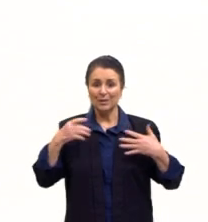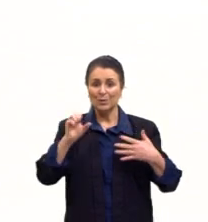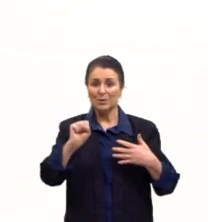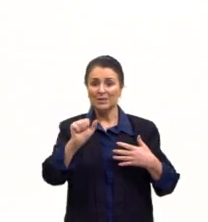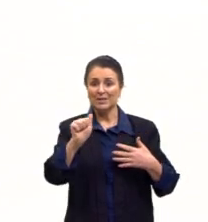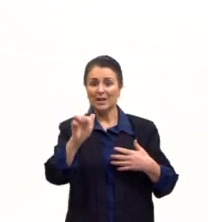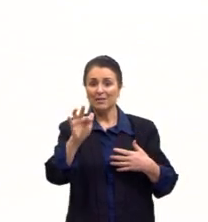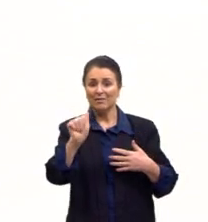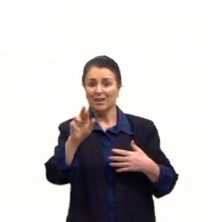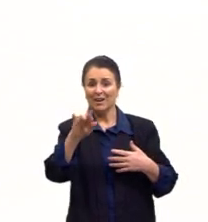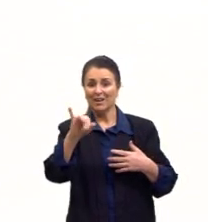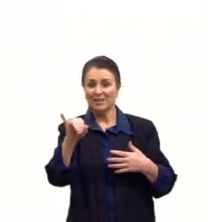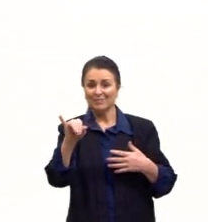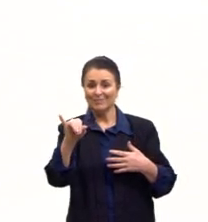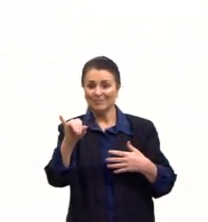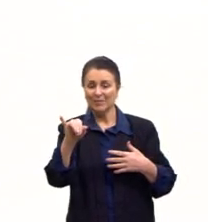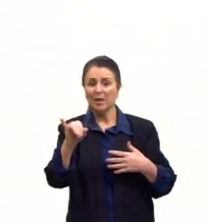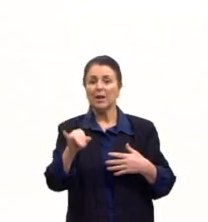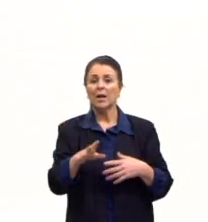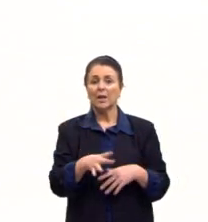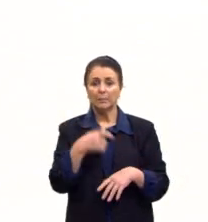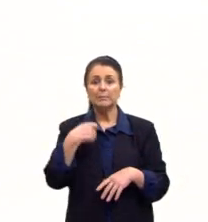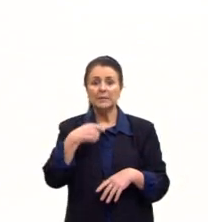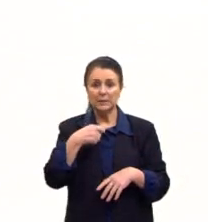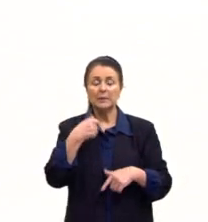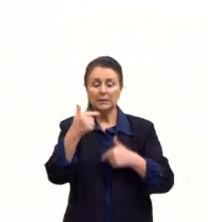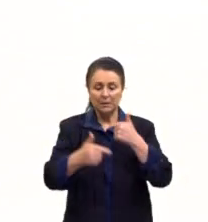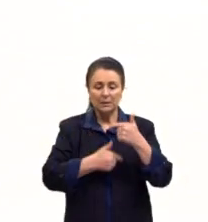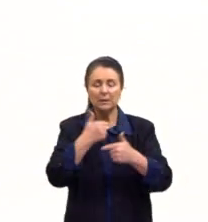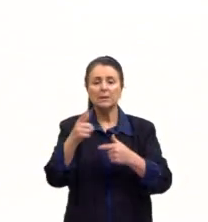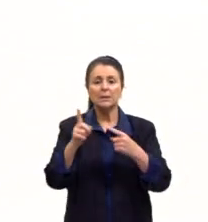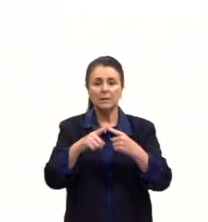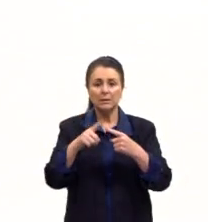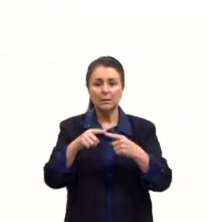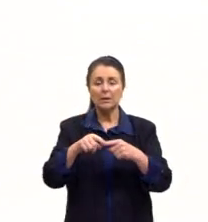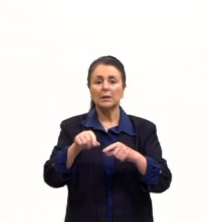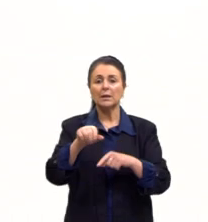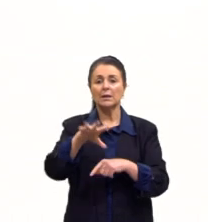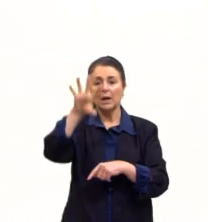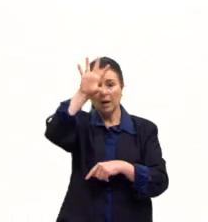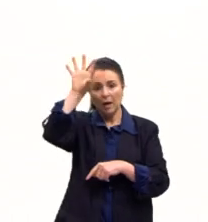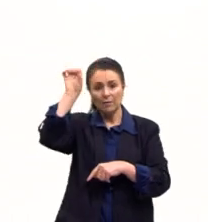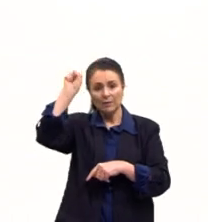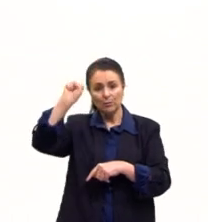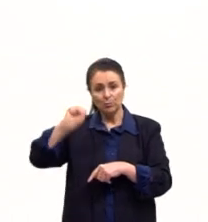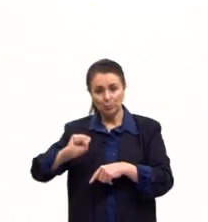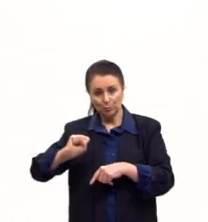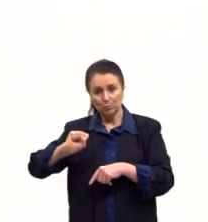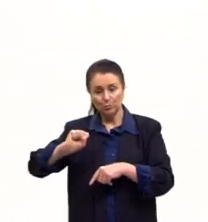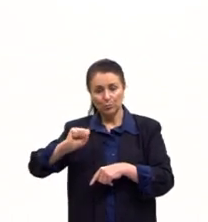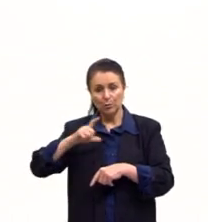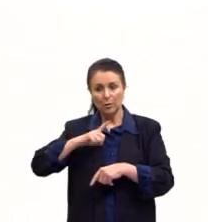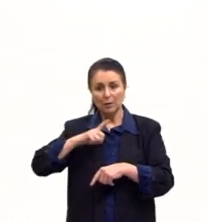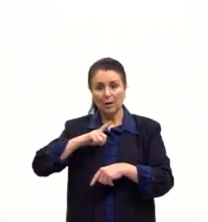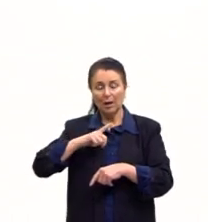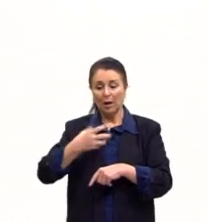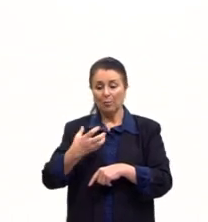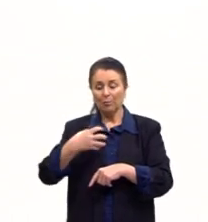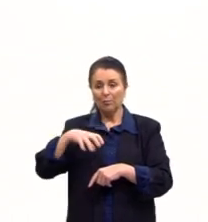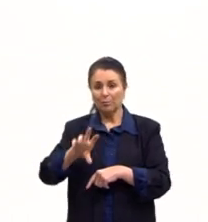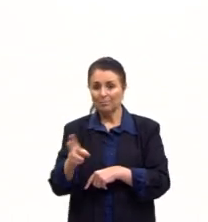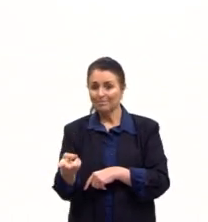muito safaris na África e precisa dessa mão de obra entre outras coisas e na África do Sul por exemplo eu trago uma contradição